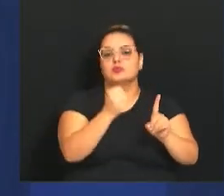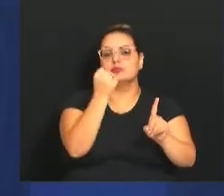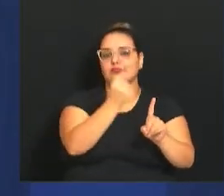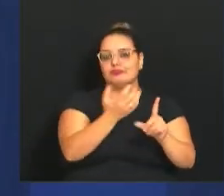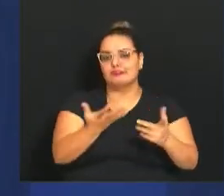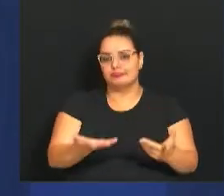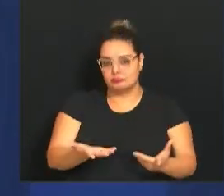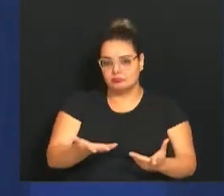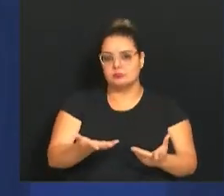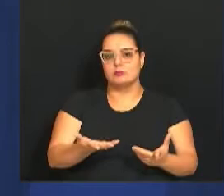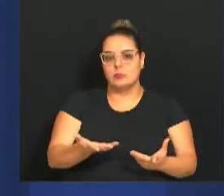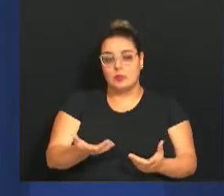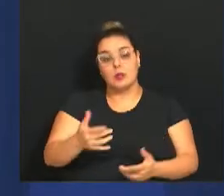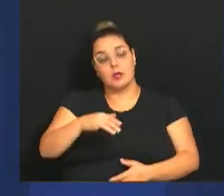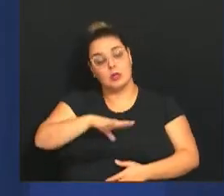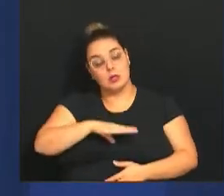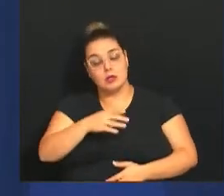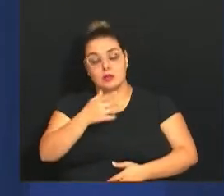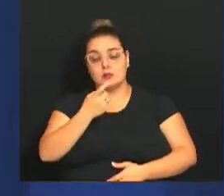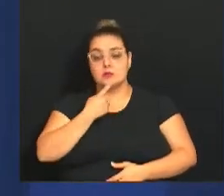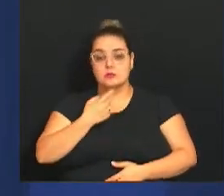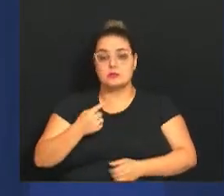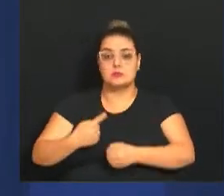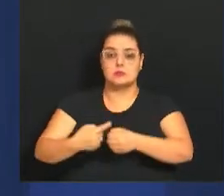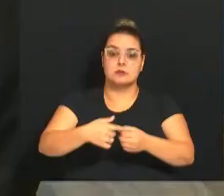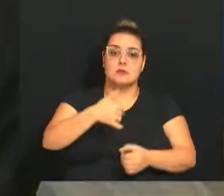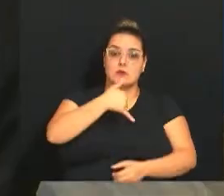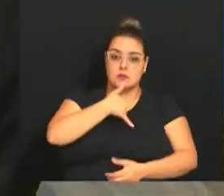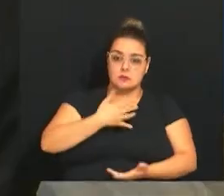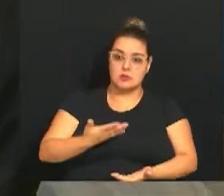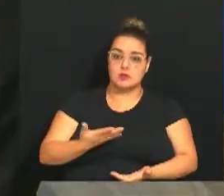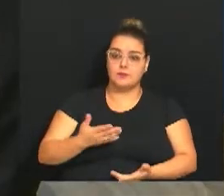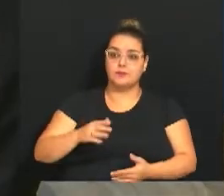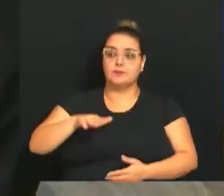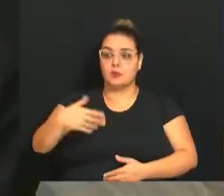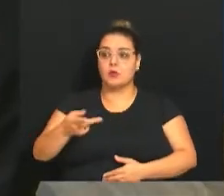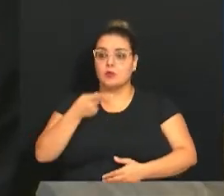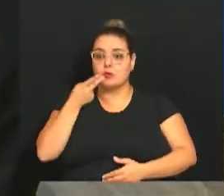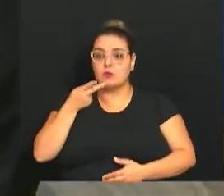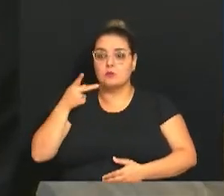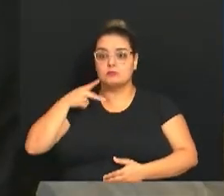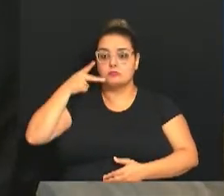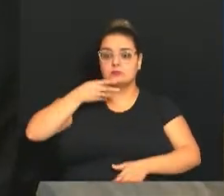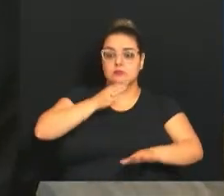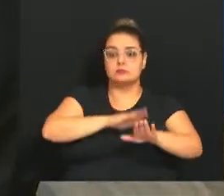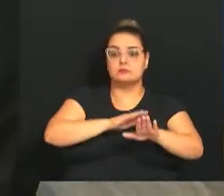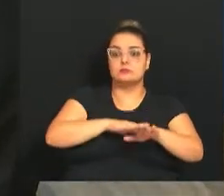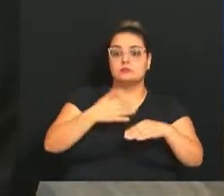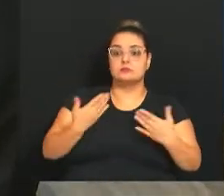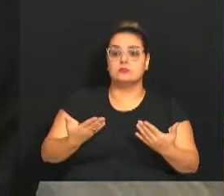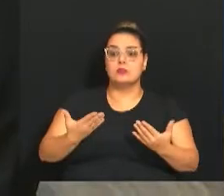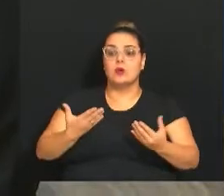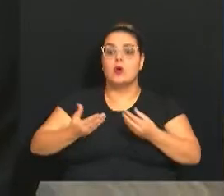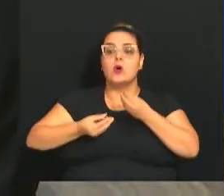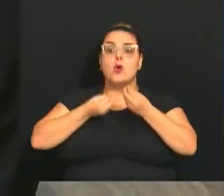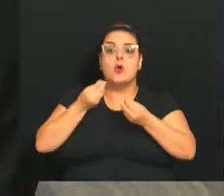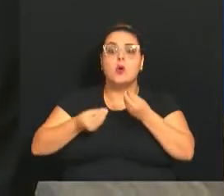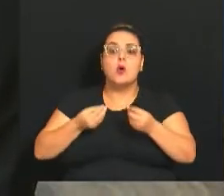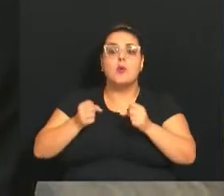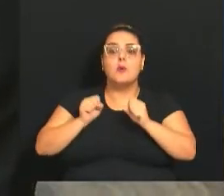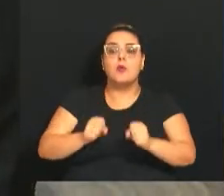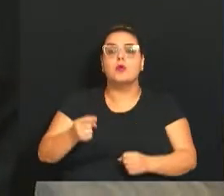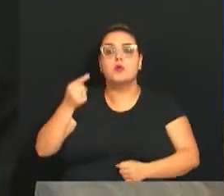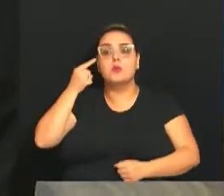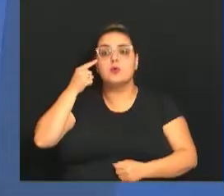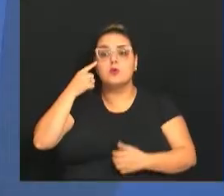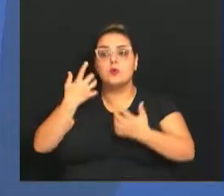nossa região, infelizmente. Quando a gente fala da atuação parlamentar de uma vereadora como a senhora, como a gente pode pensar na